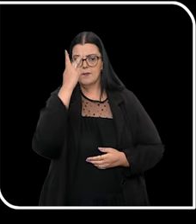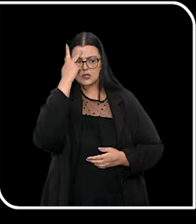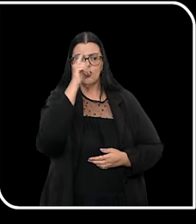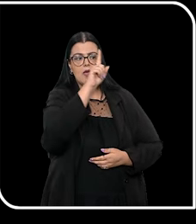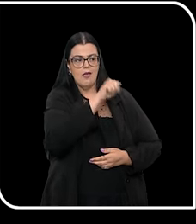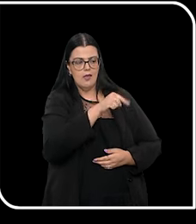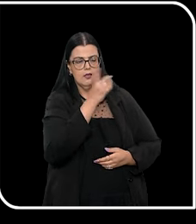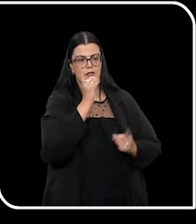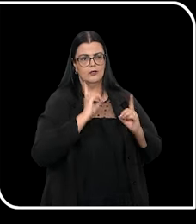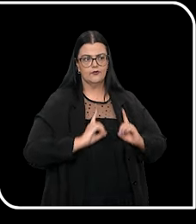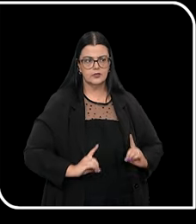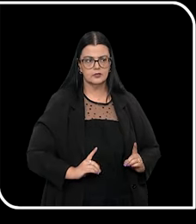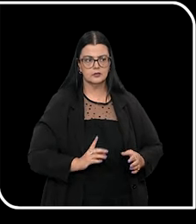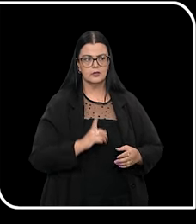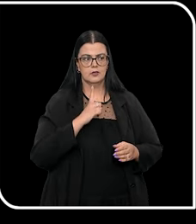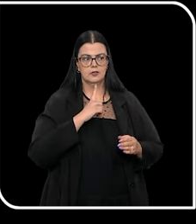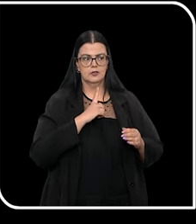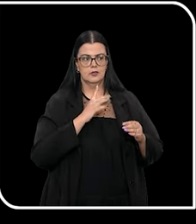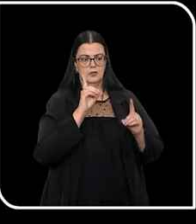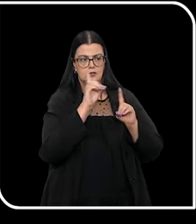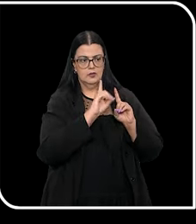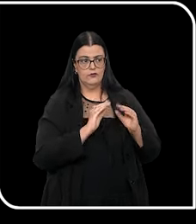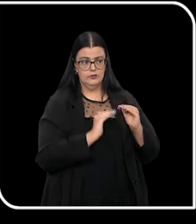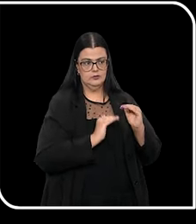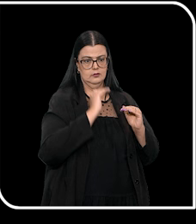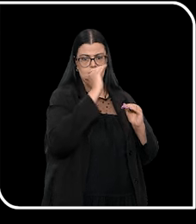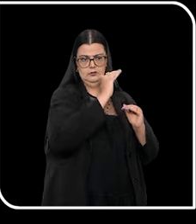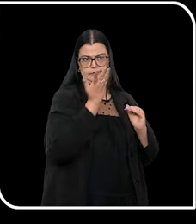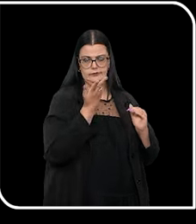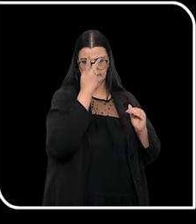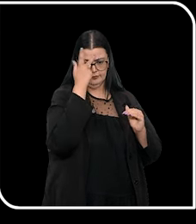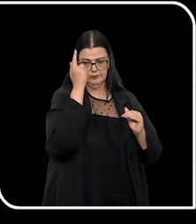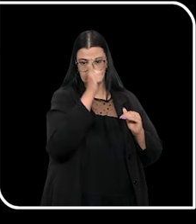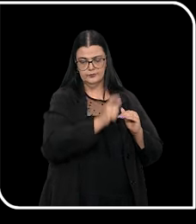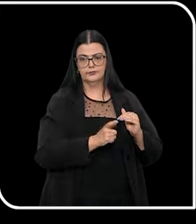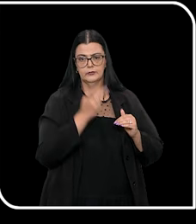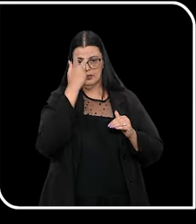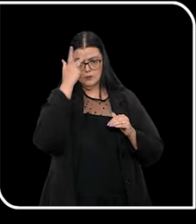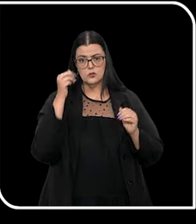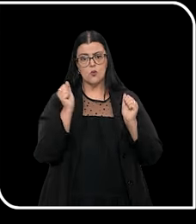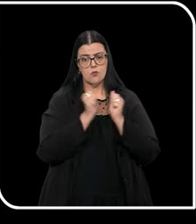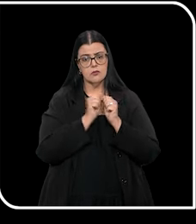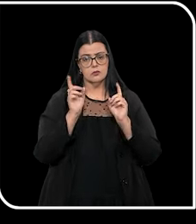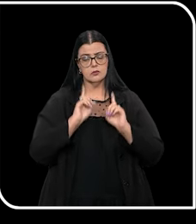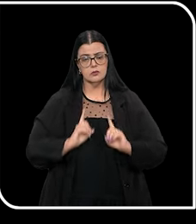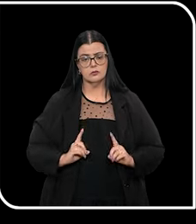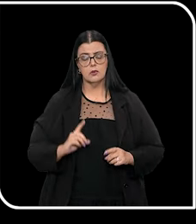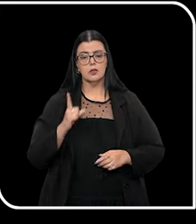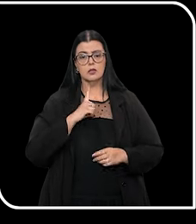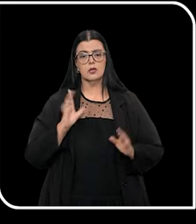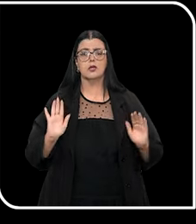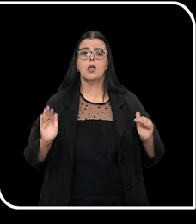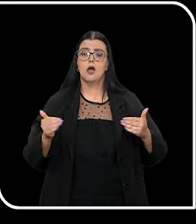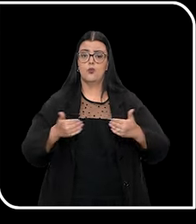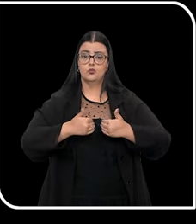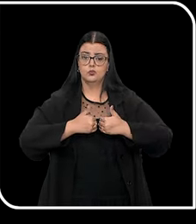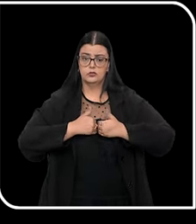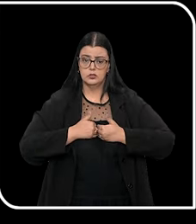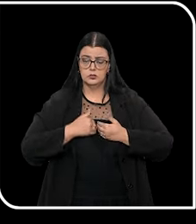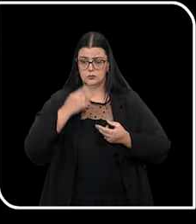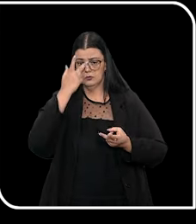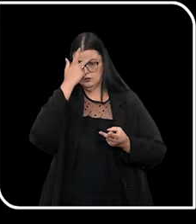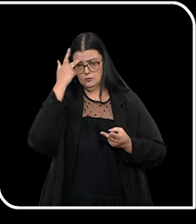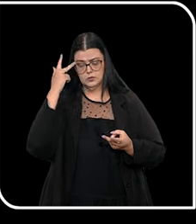é deficiente porque senão você coloca a deficiência antes da pessoa então é a pessoa com deficiência o Fulano tem autismo